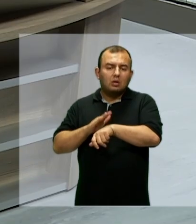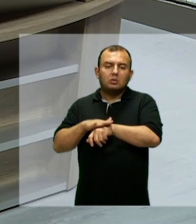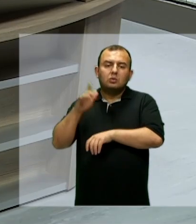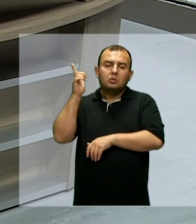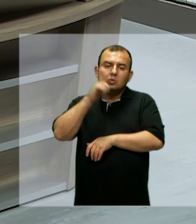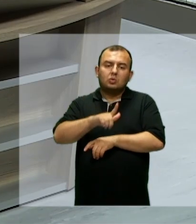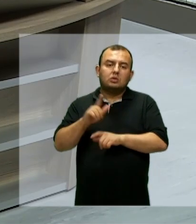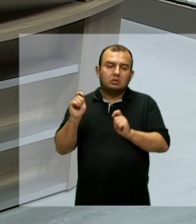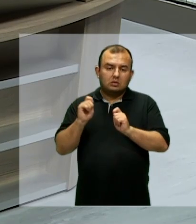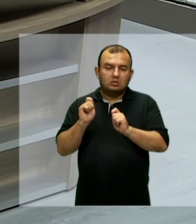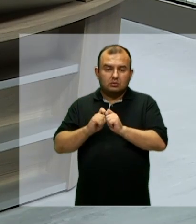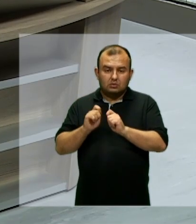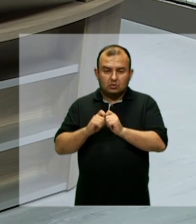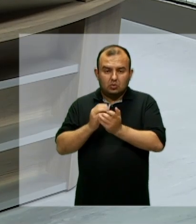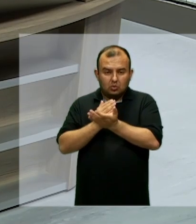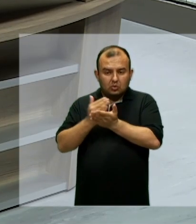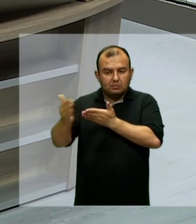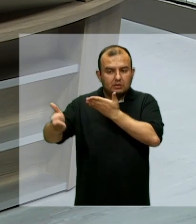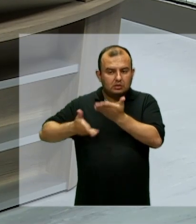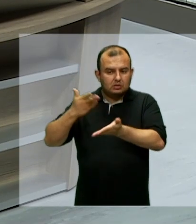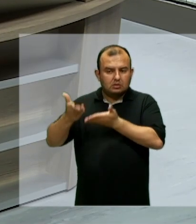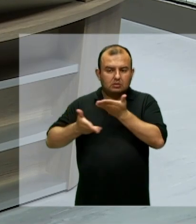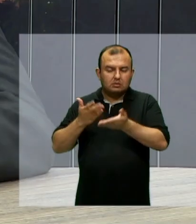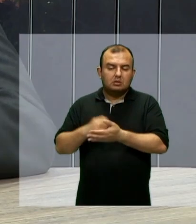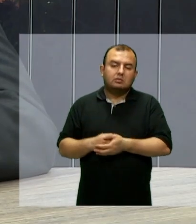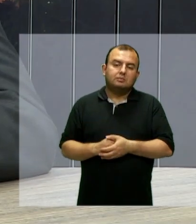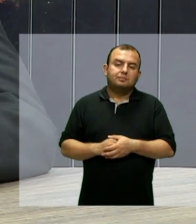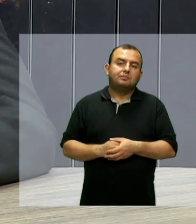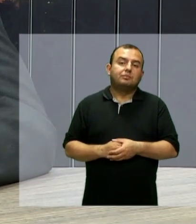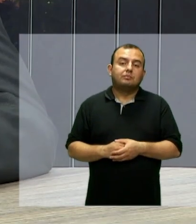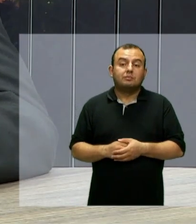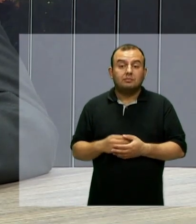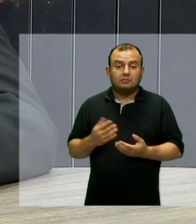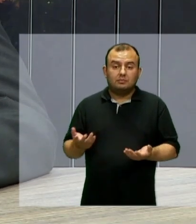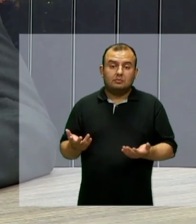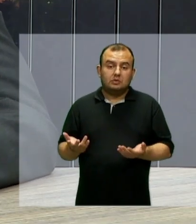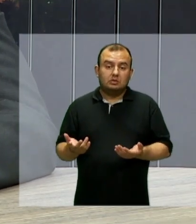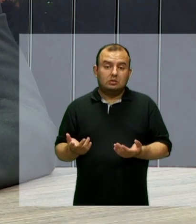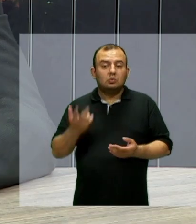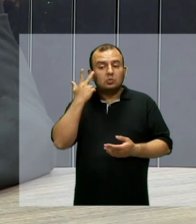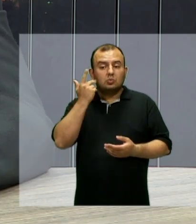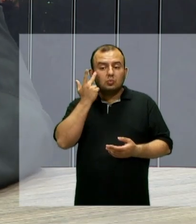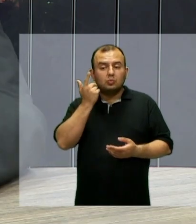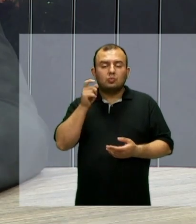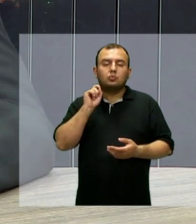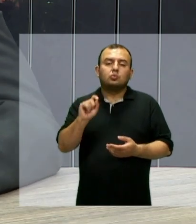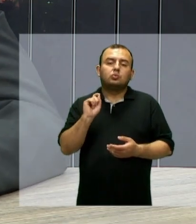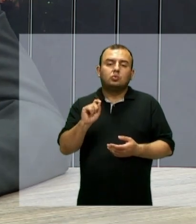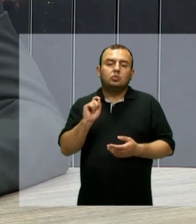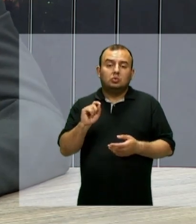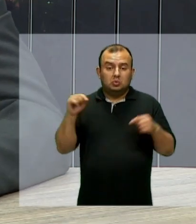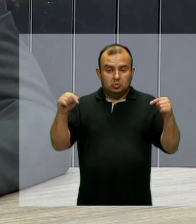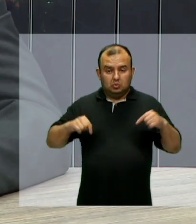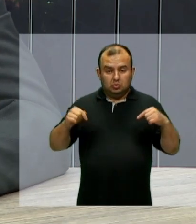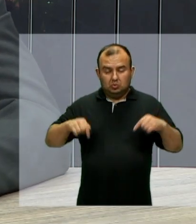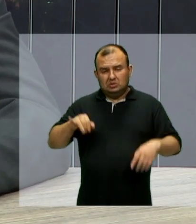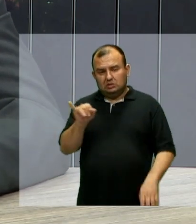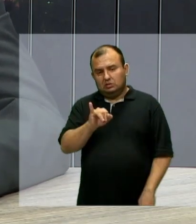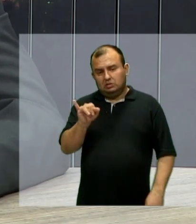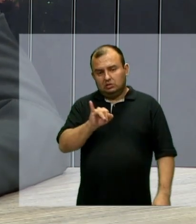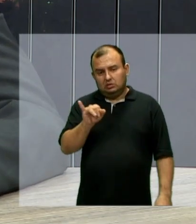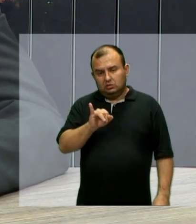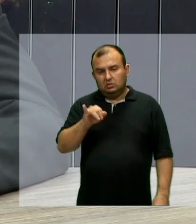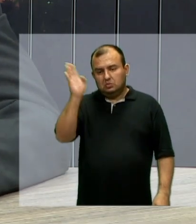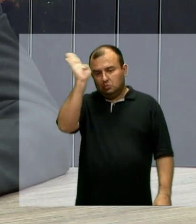conseguir começar esse tratamento? Bom, assim, normalmente, hoje em Itajaí,